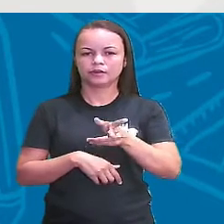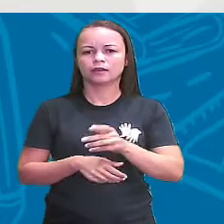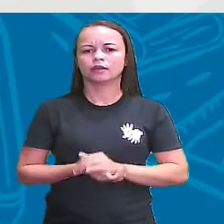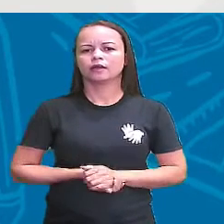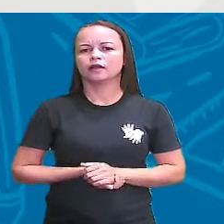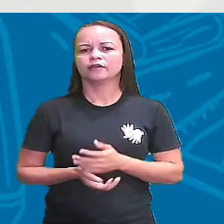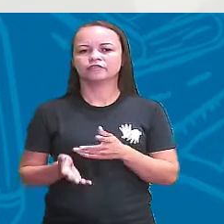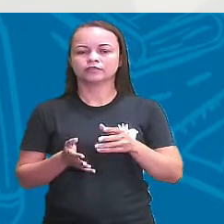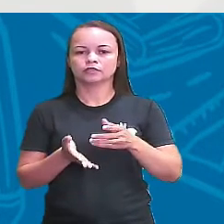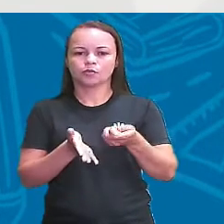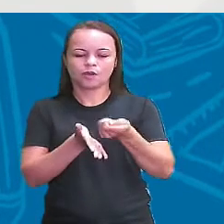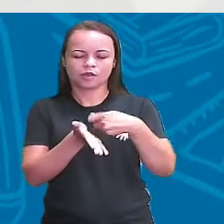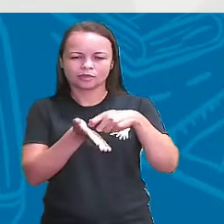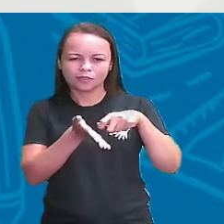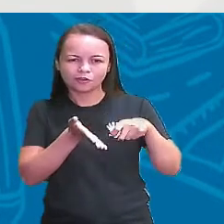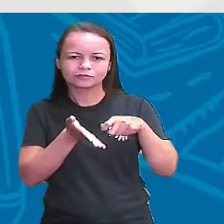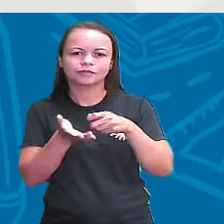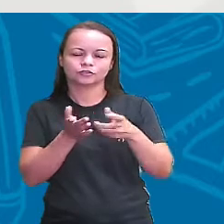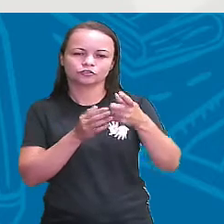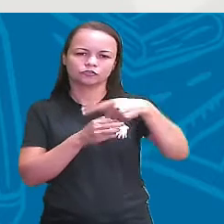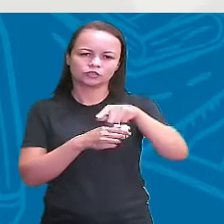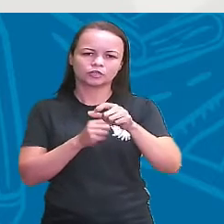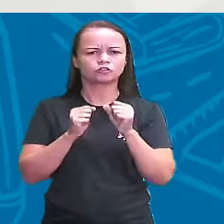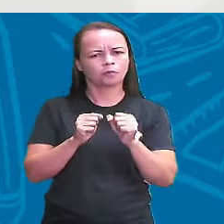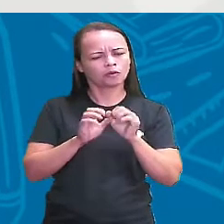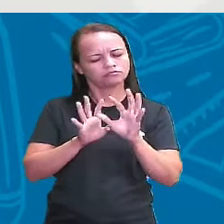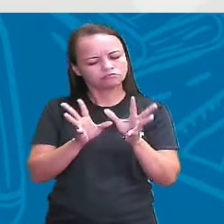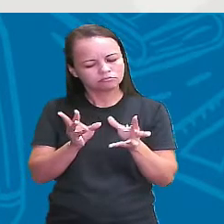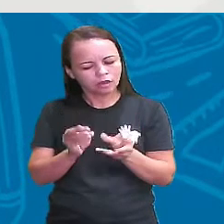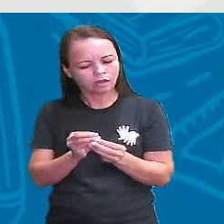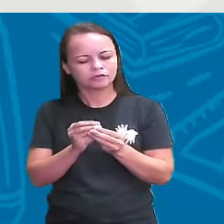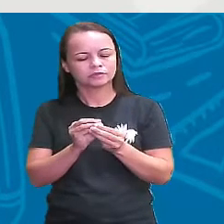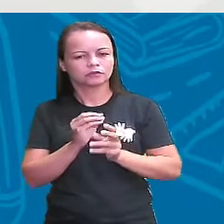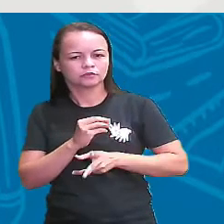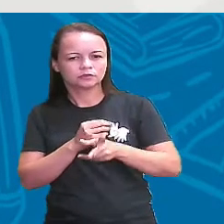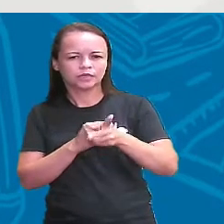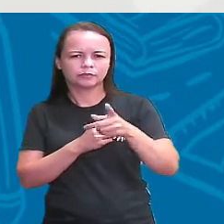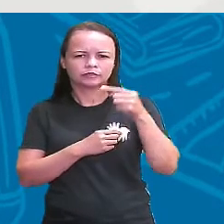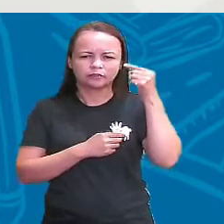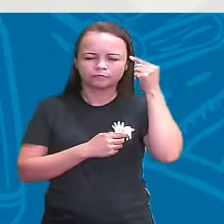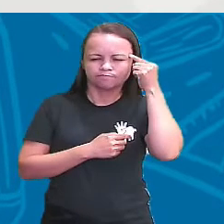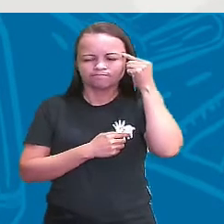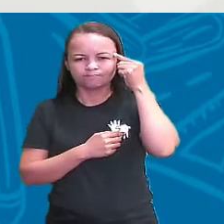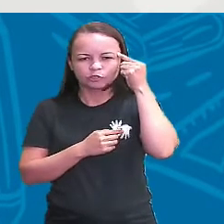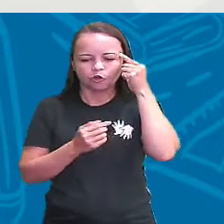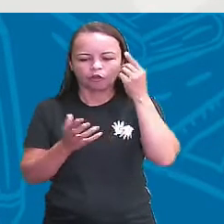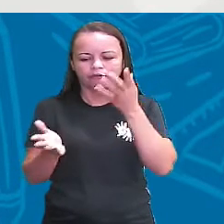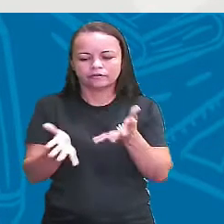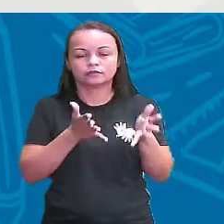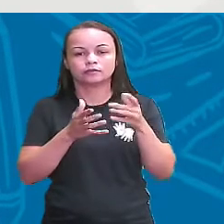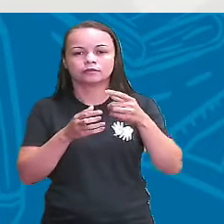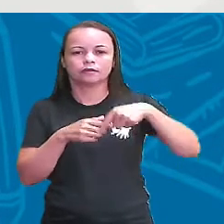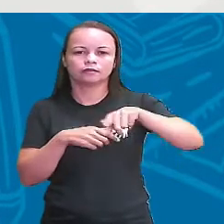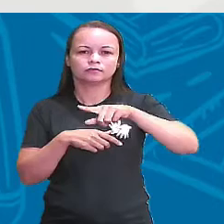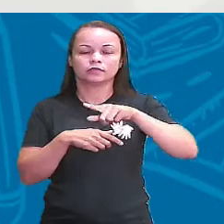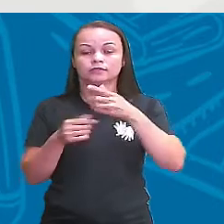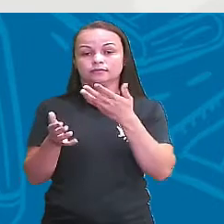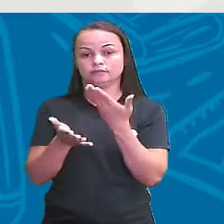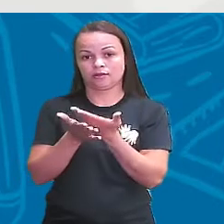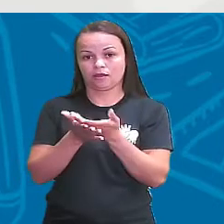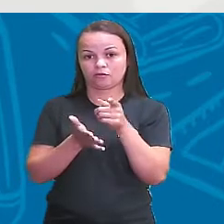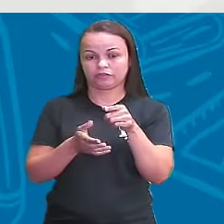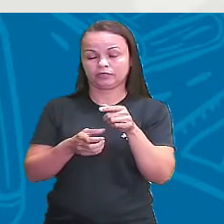suas anotações para que vocês possam revisar sempre que tiverem dúvidas. E não esquece, essa aula fica salva lá